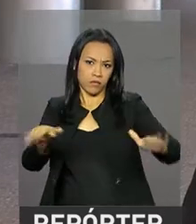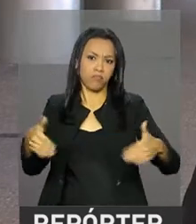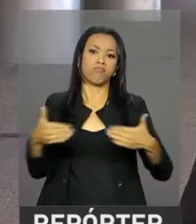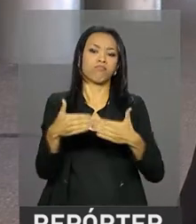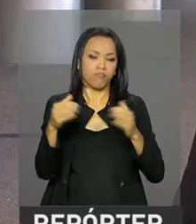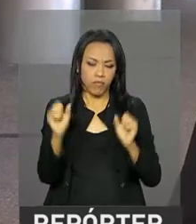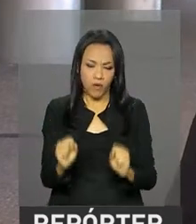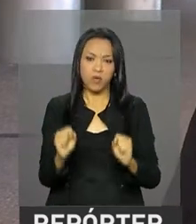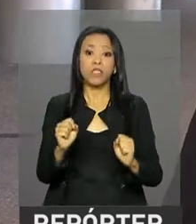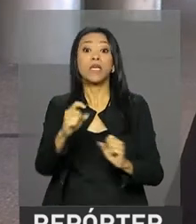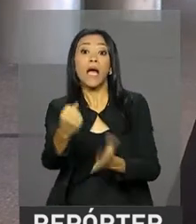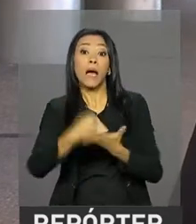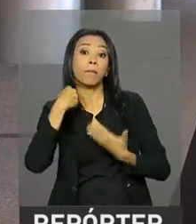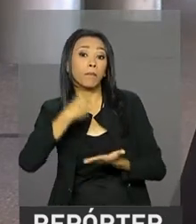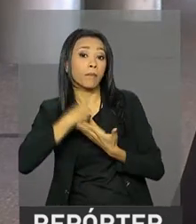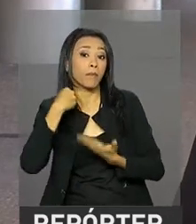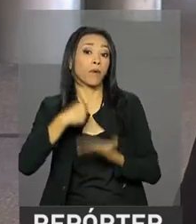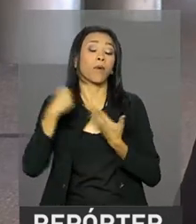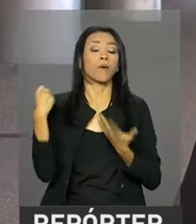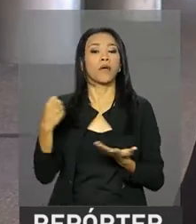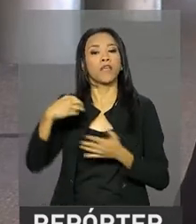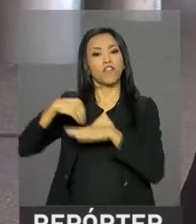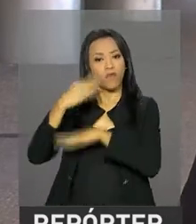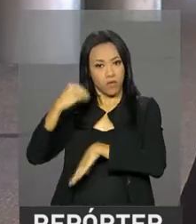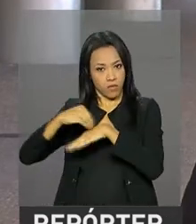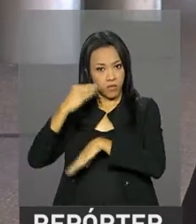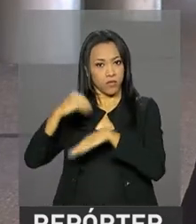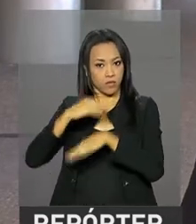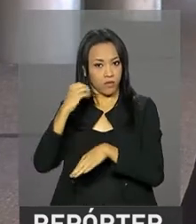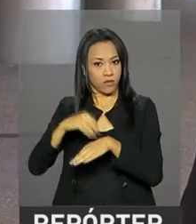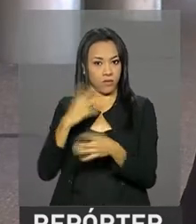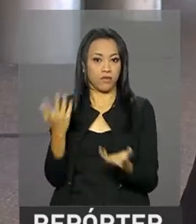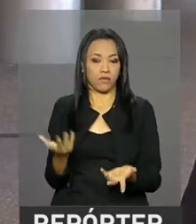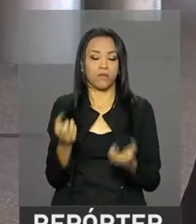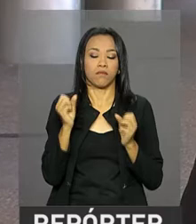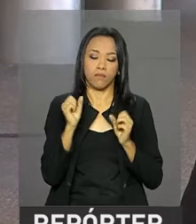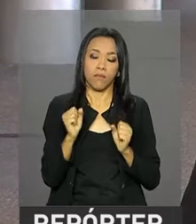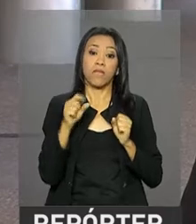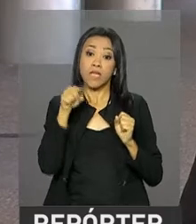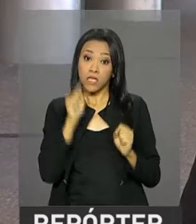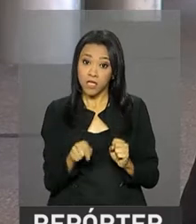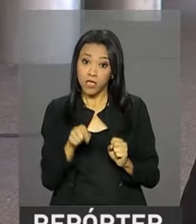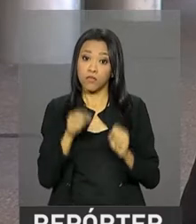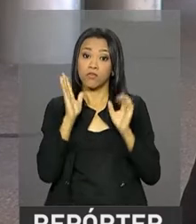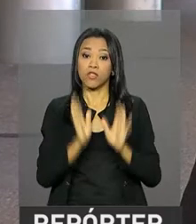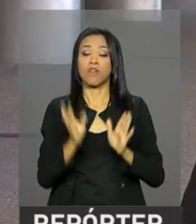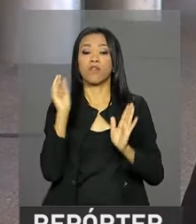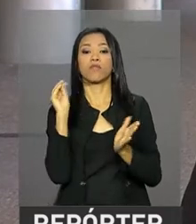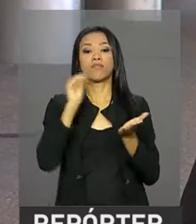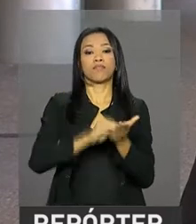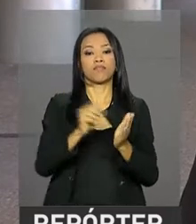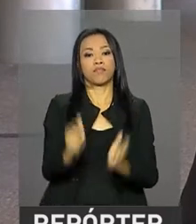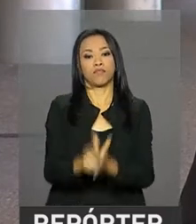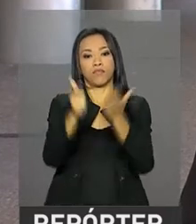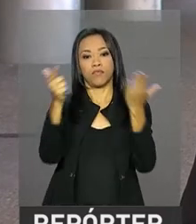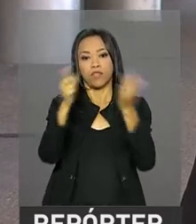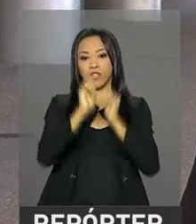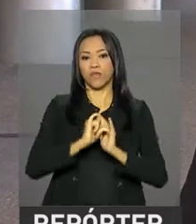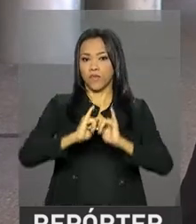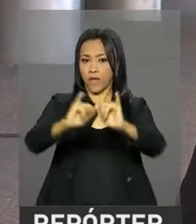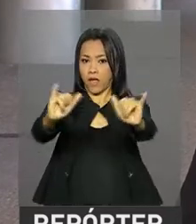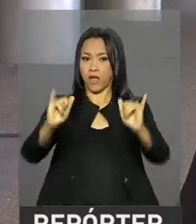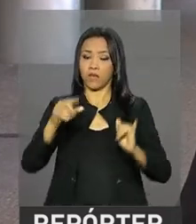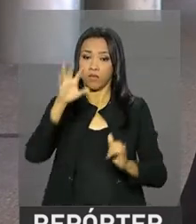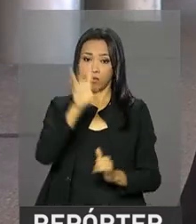de irregularidades e de infrações essa medida provisória foi publicada no diário oficial da união desta quinta feira